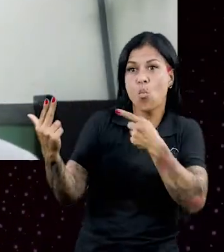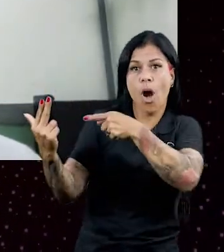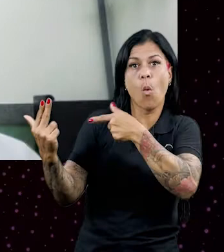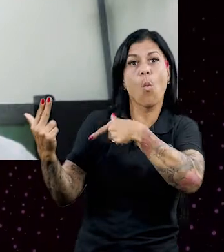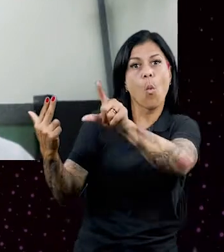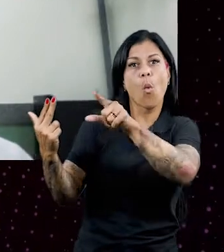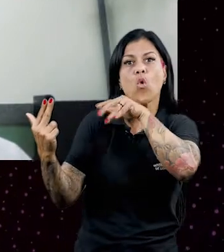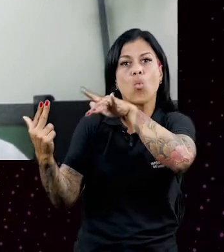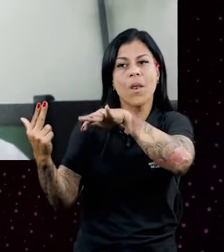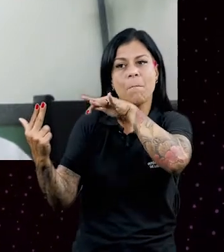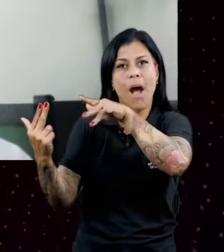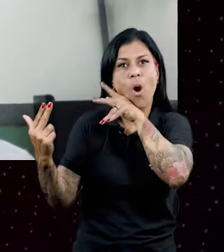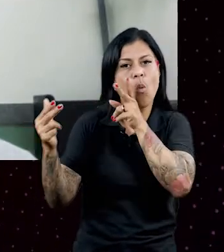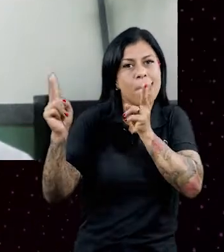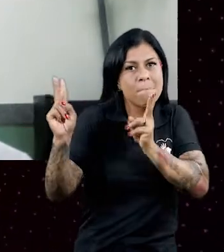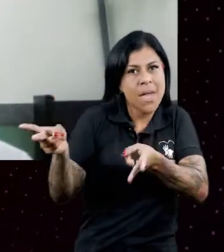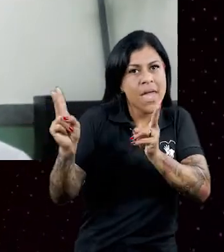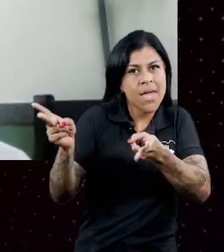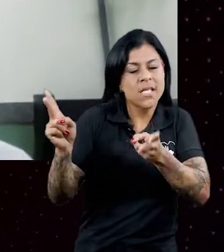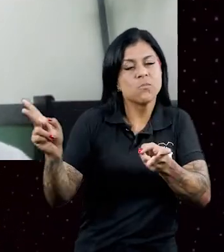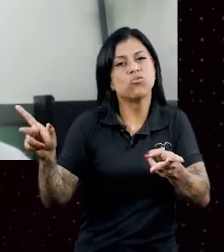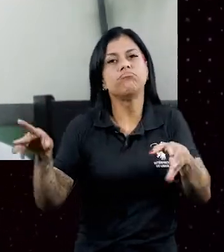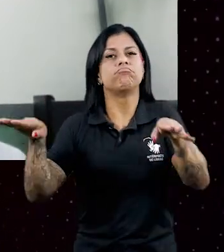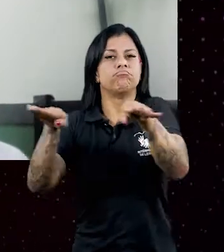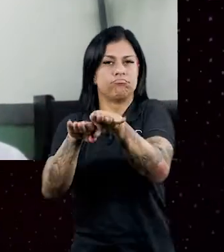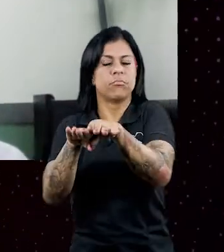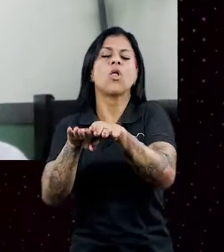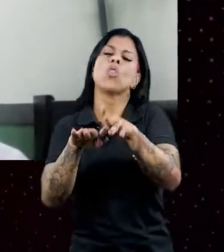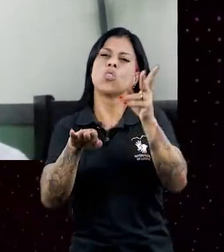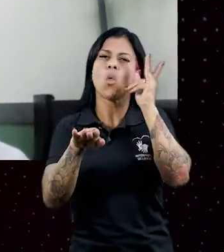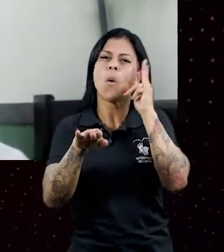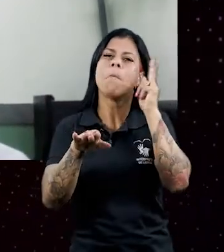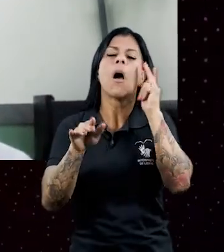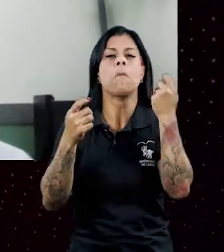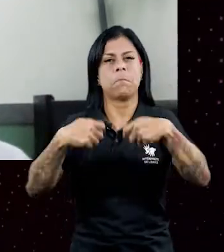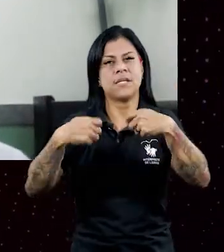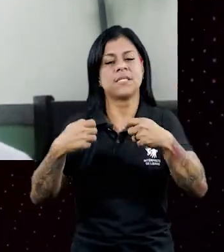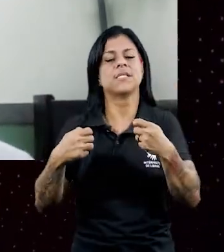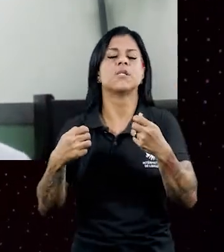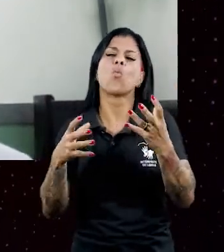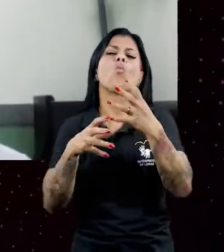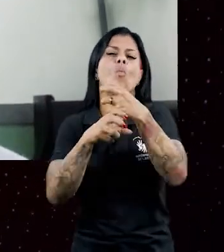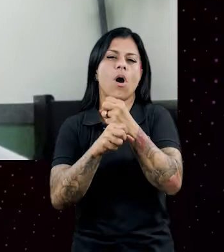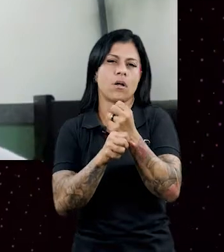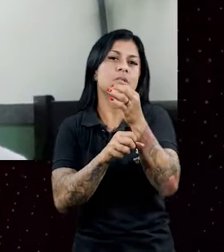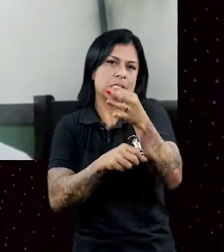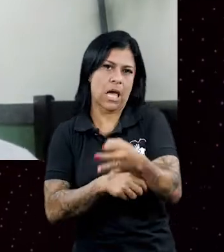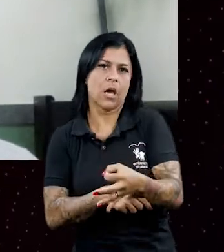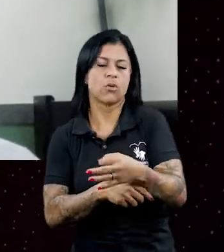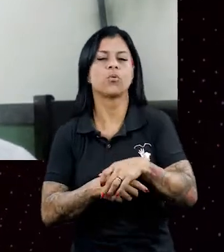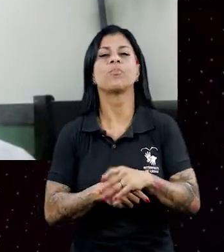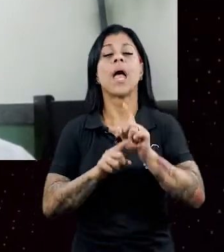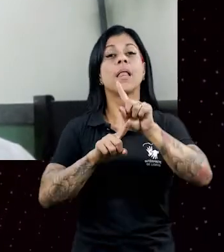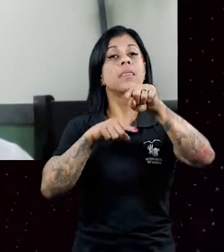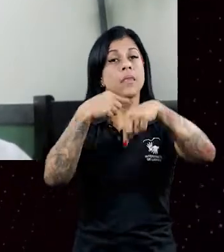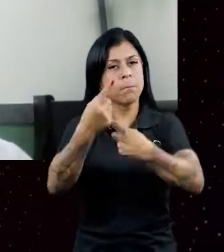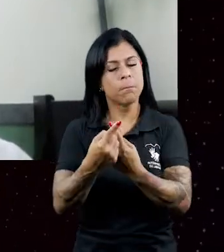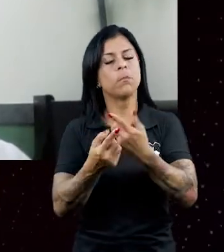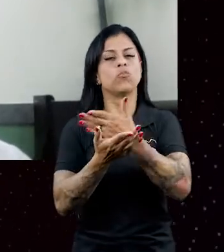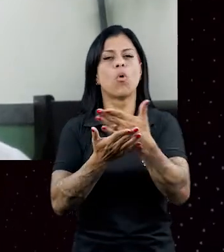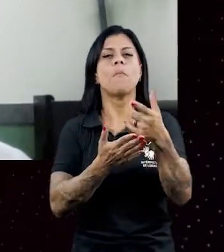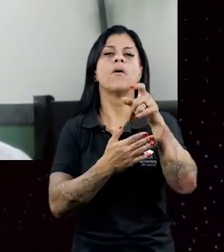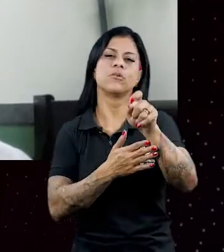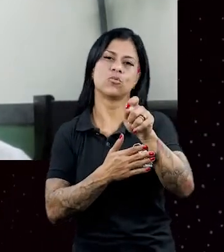doador está com aquele exame de sangue em completa normalidade, com os valores que a gente precisa, né? E aí,